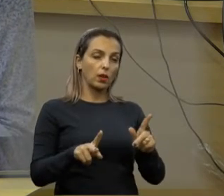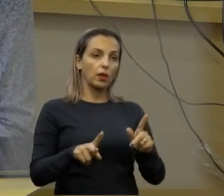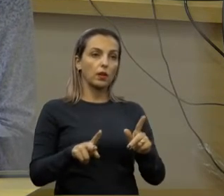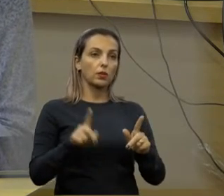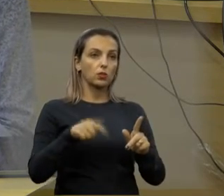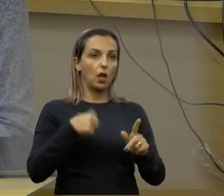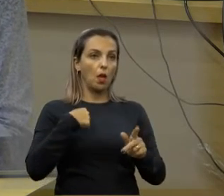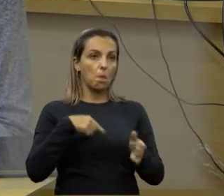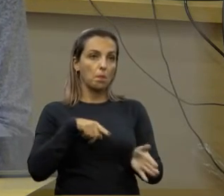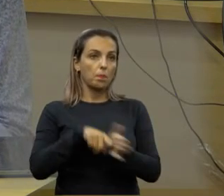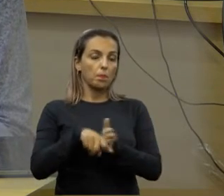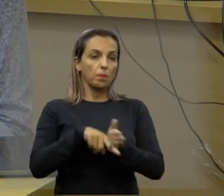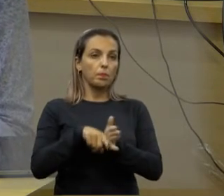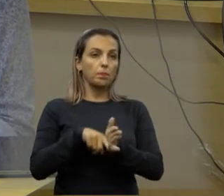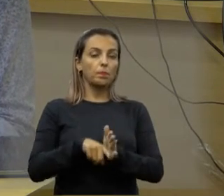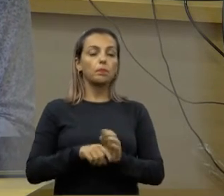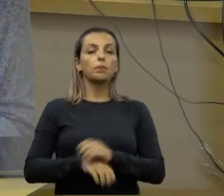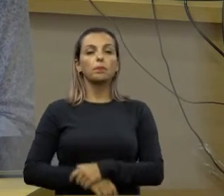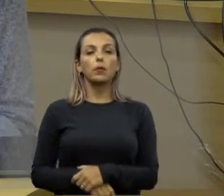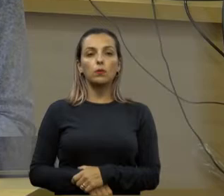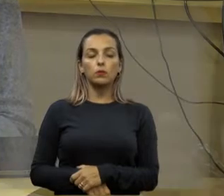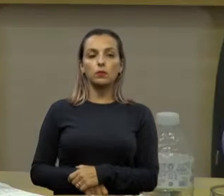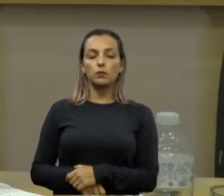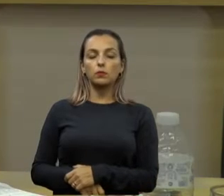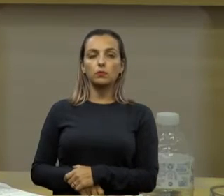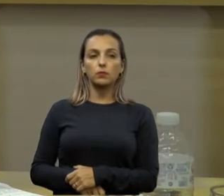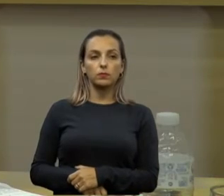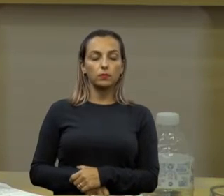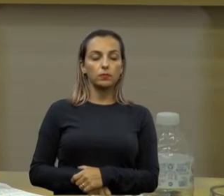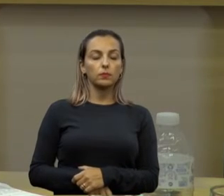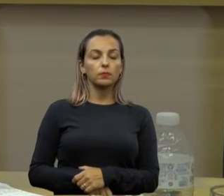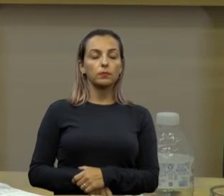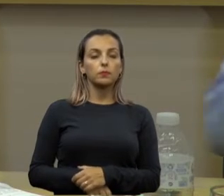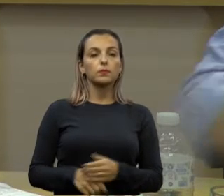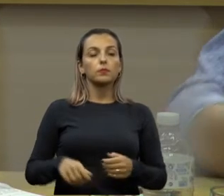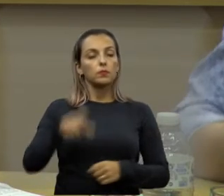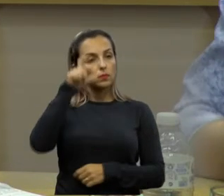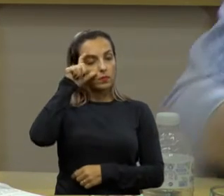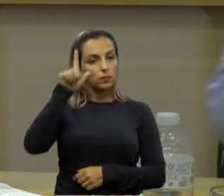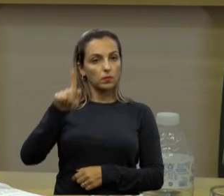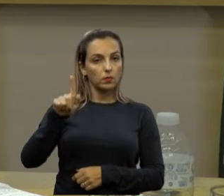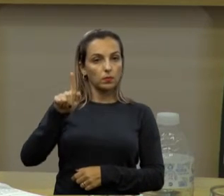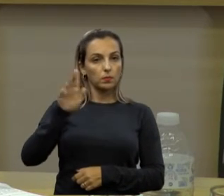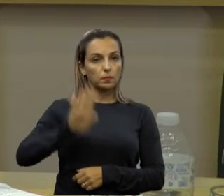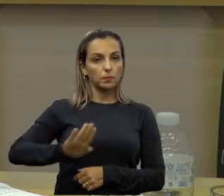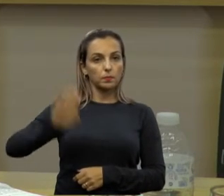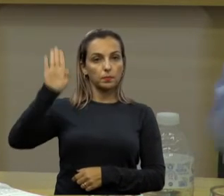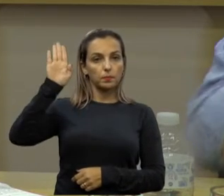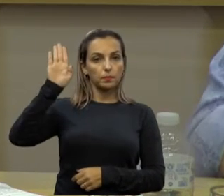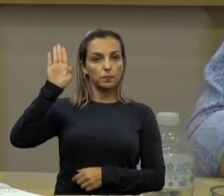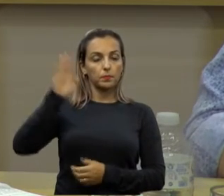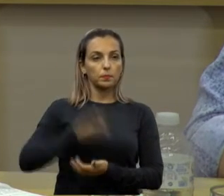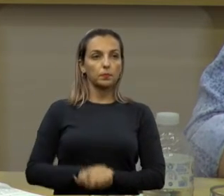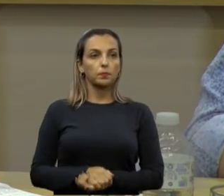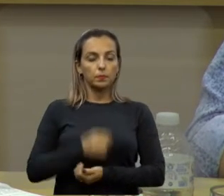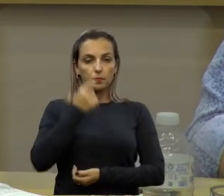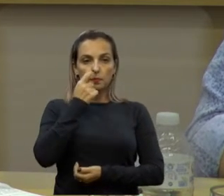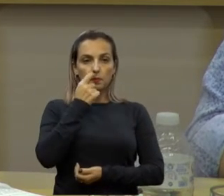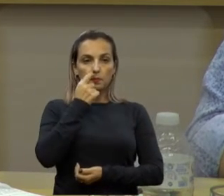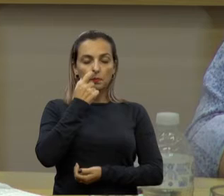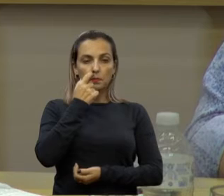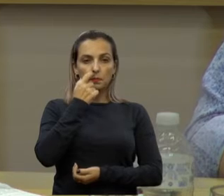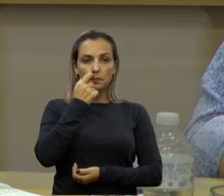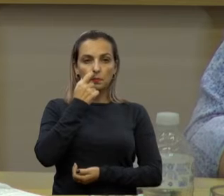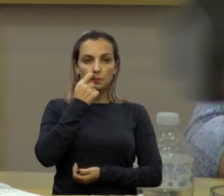pelo menos foi que eu pesquiso aqui obrigado Vereador Gerson da farmácia declaração de voto